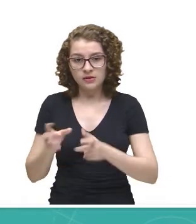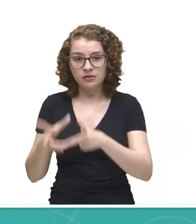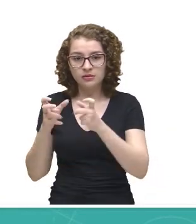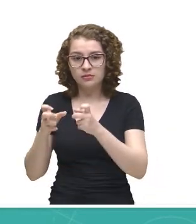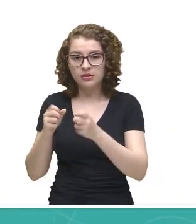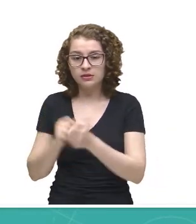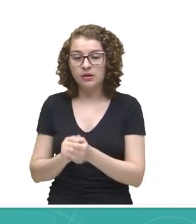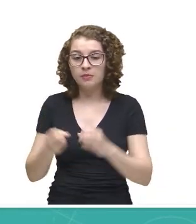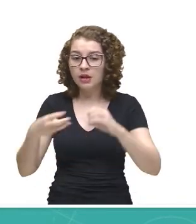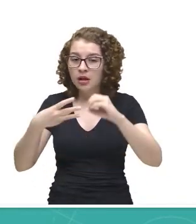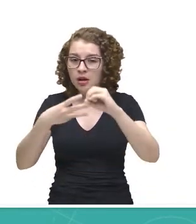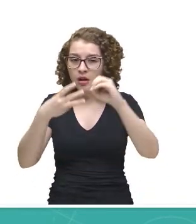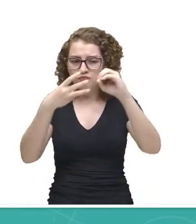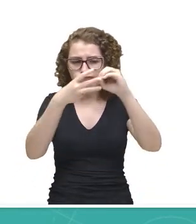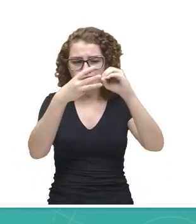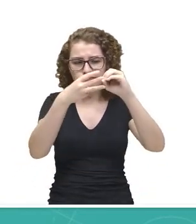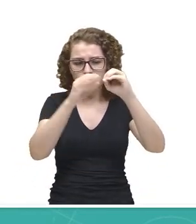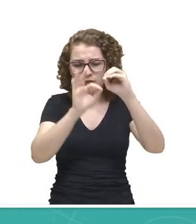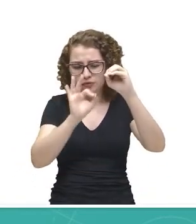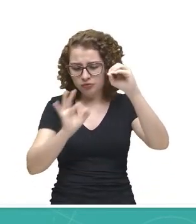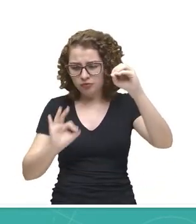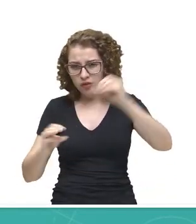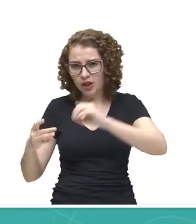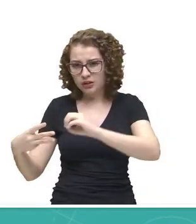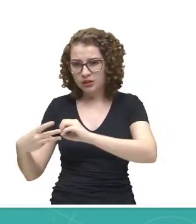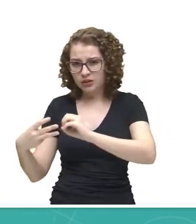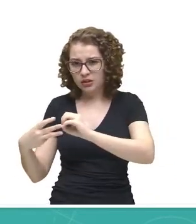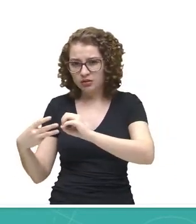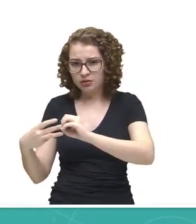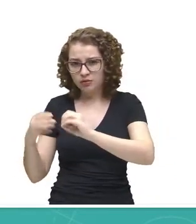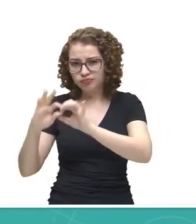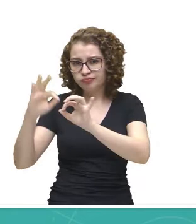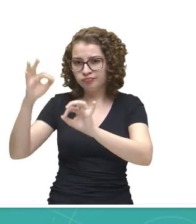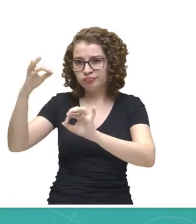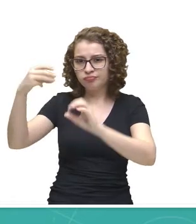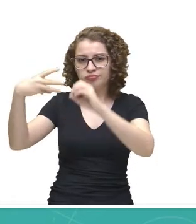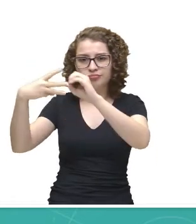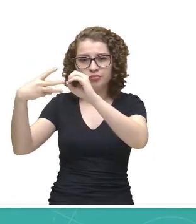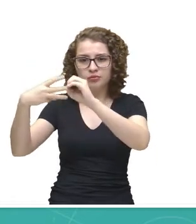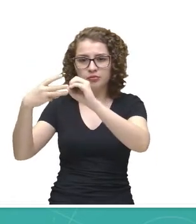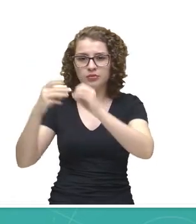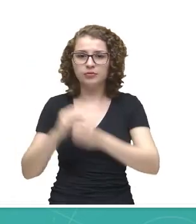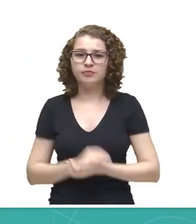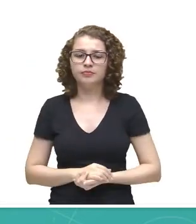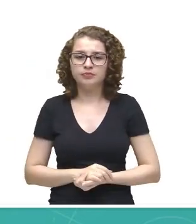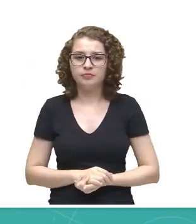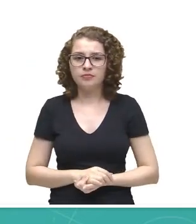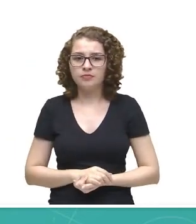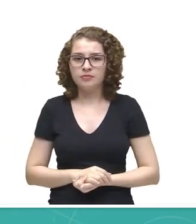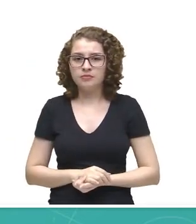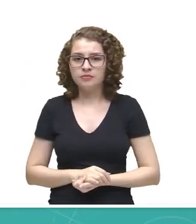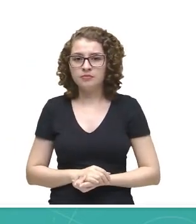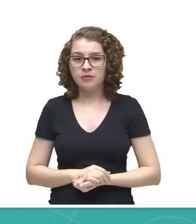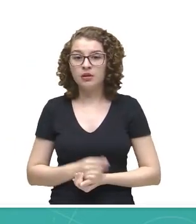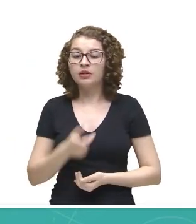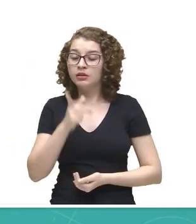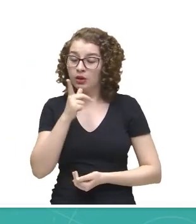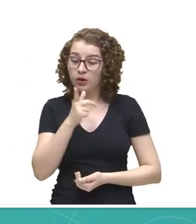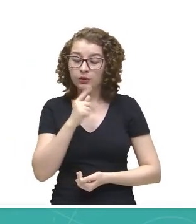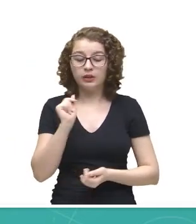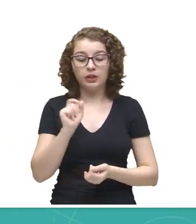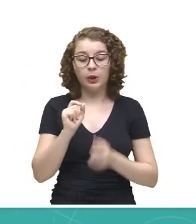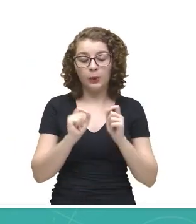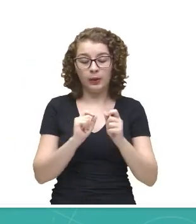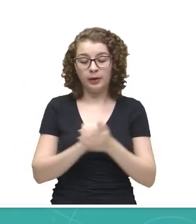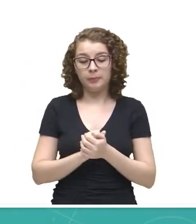Como elas são distantes uma das outras, tá? Então, a substância intercelular é composta de água e fibras